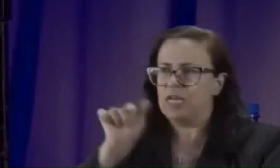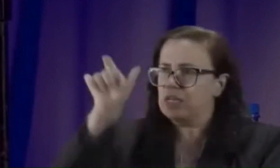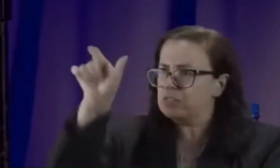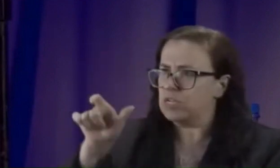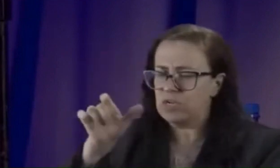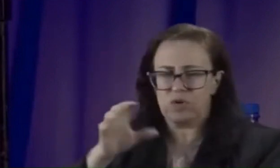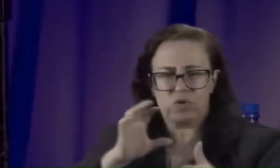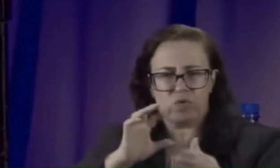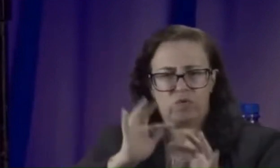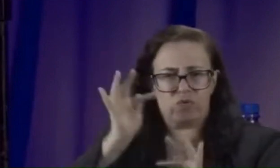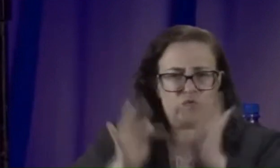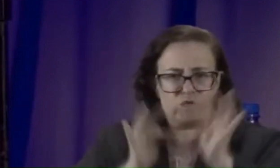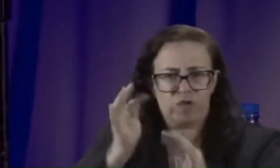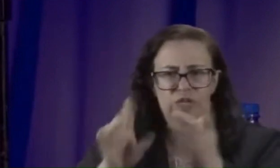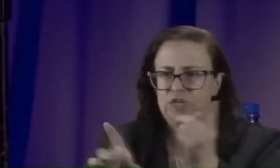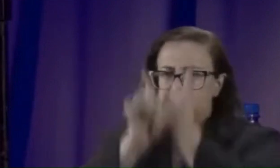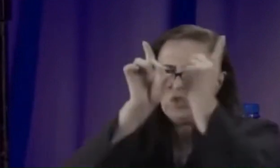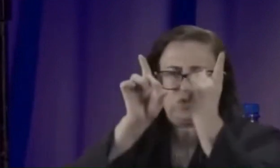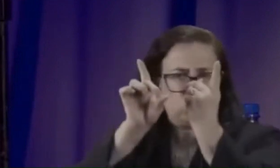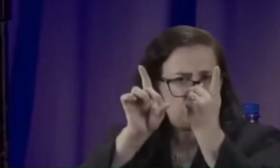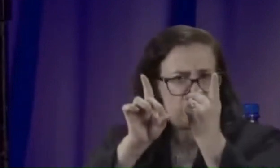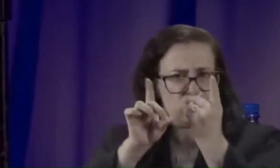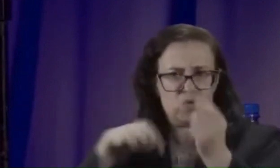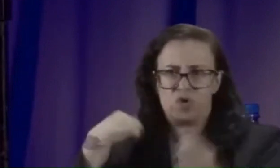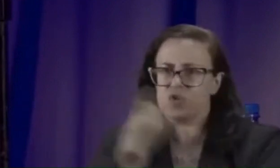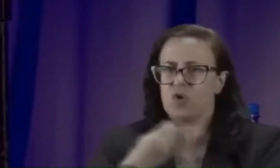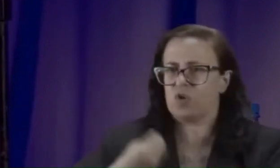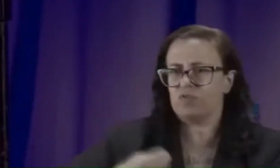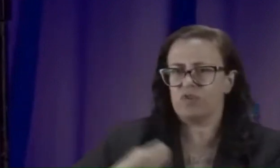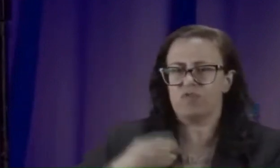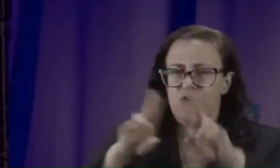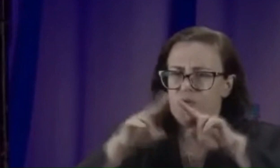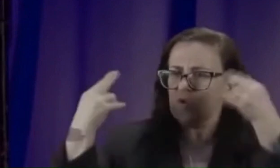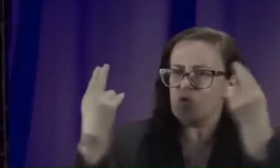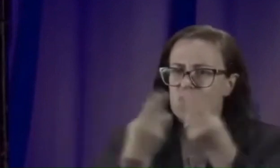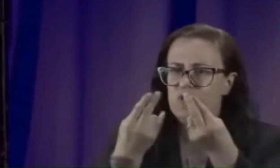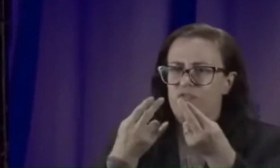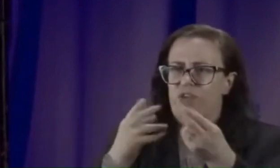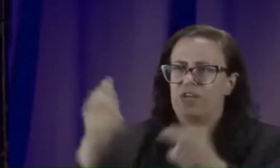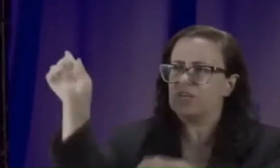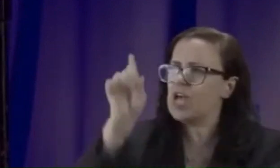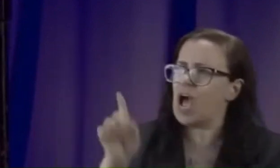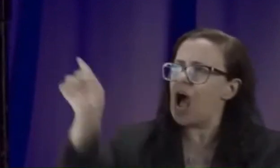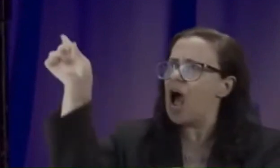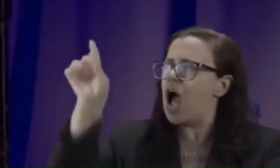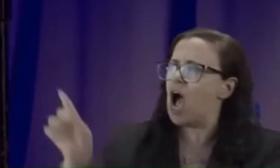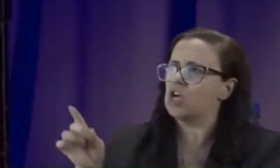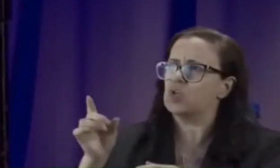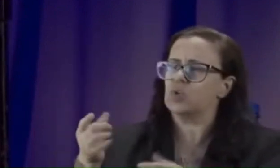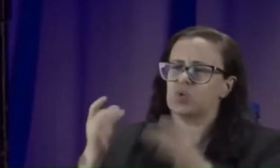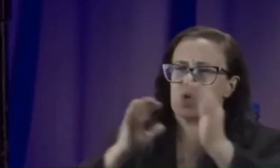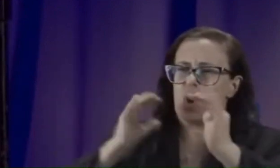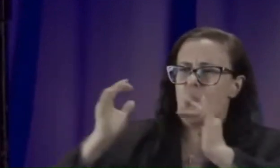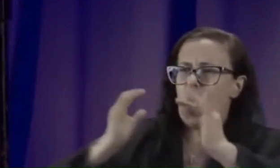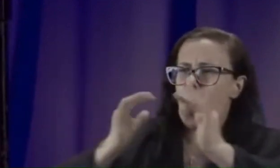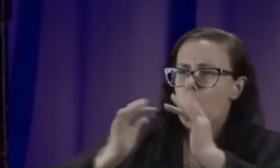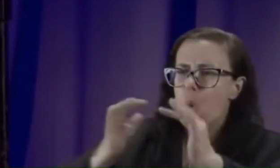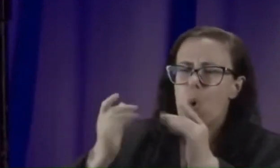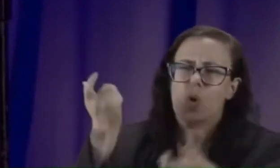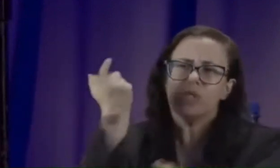que nós vivemos um universo de raios, de ondas, de pensamentos, raios